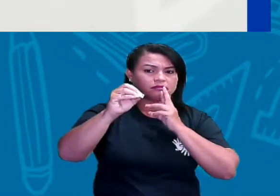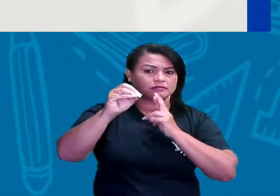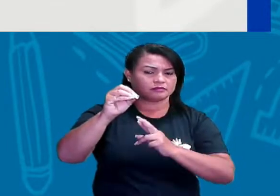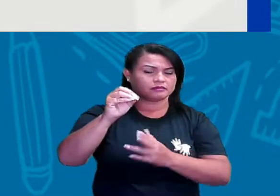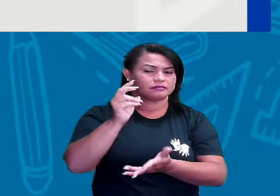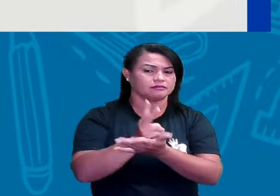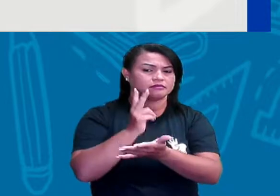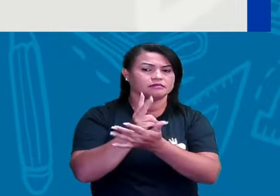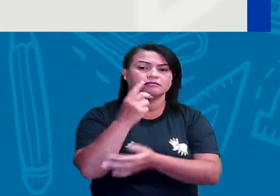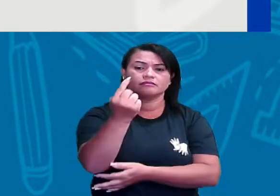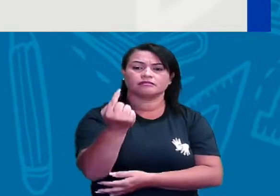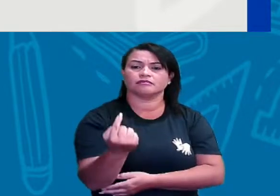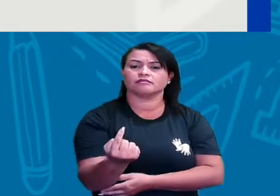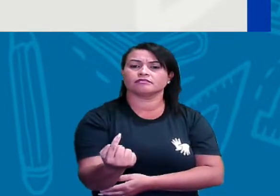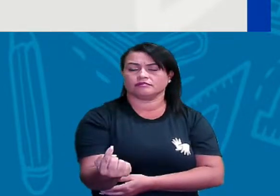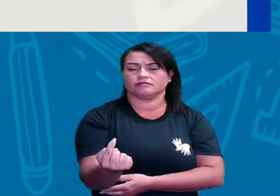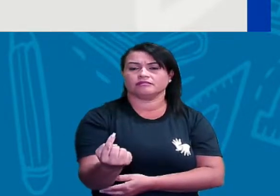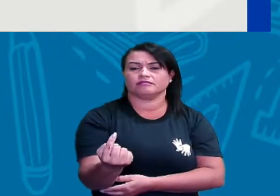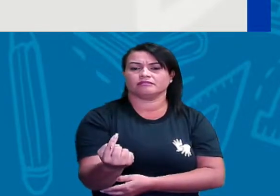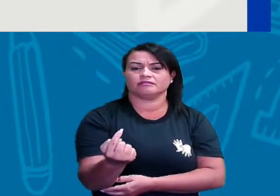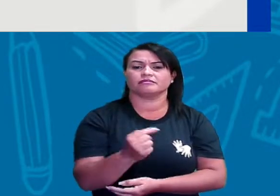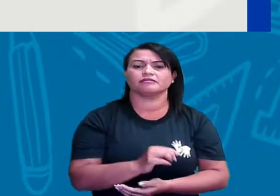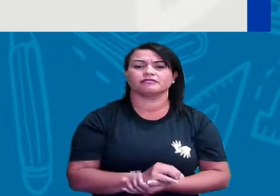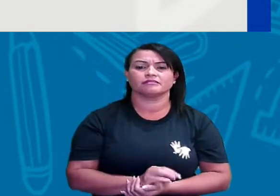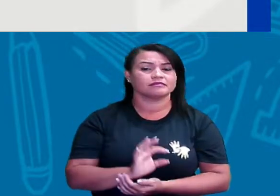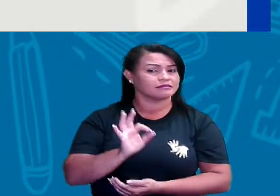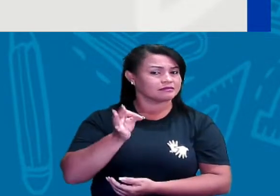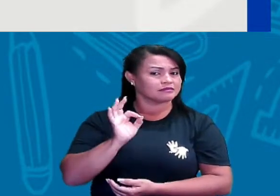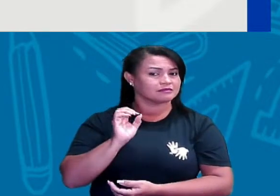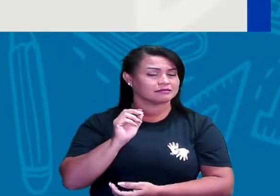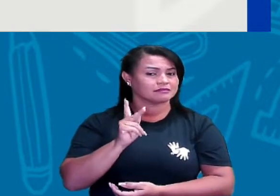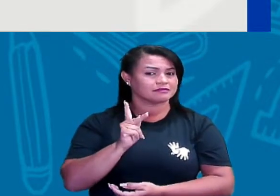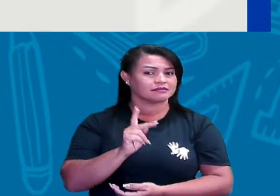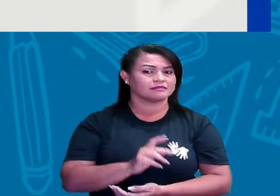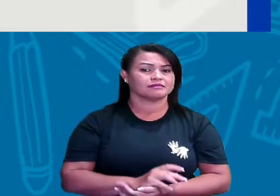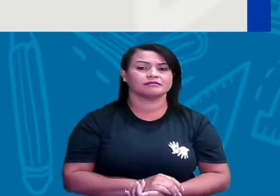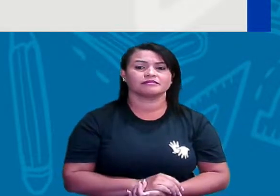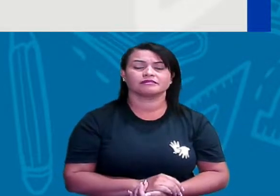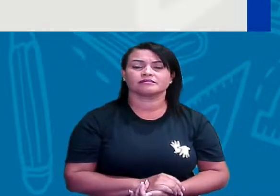resultado sempre vai ser igual a 1, ok?